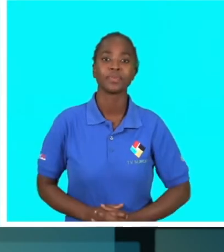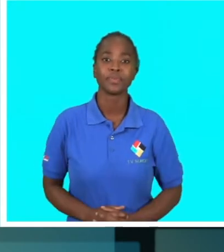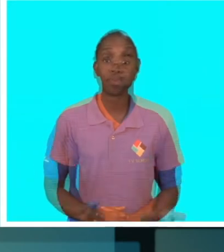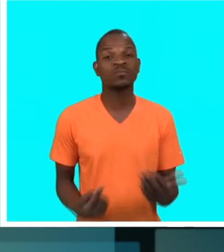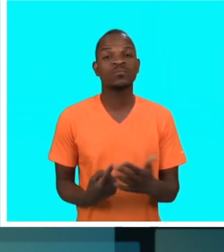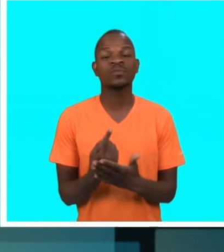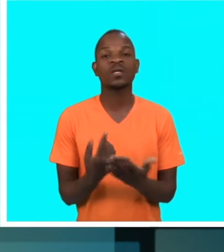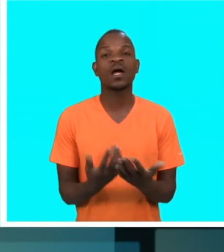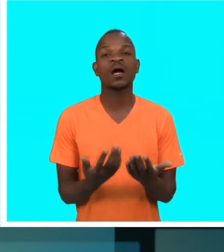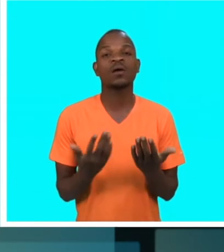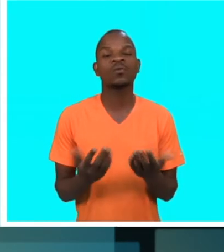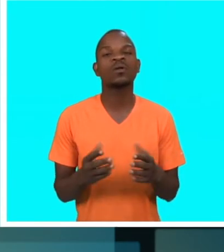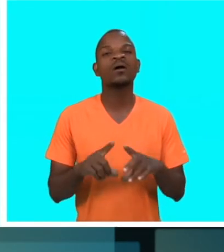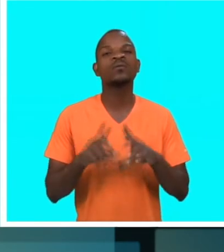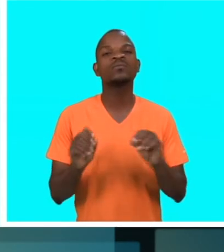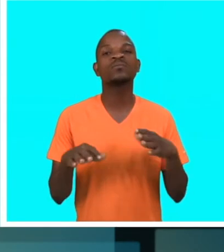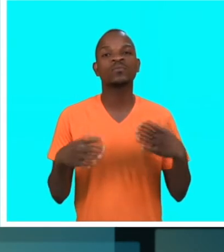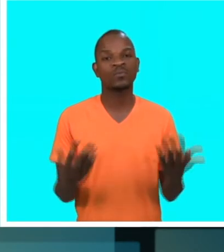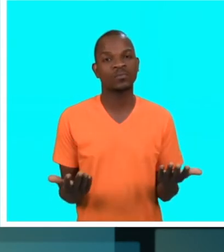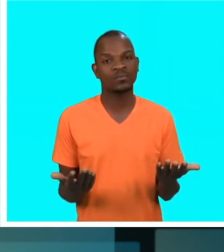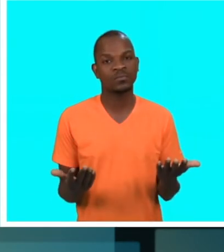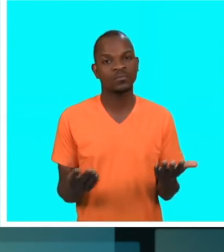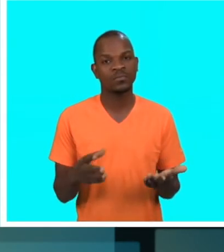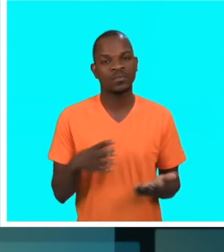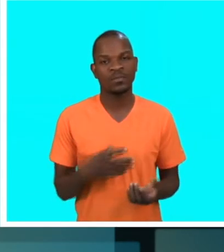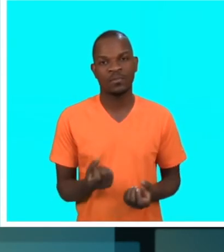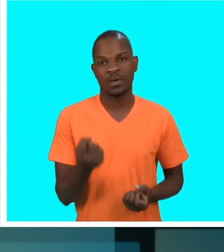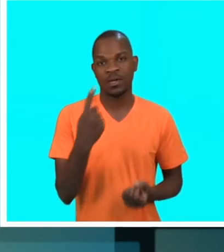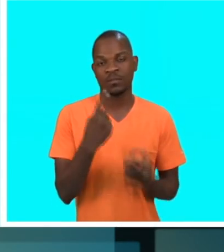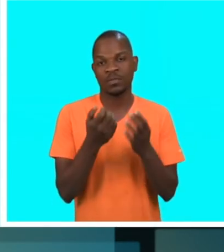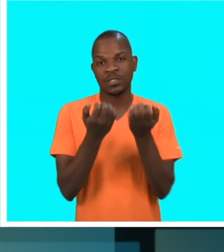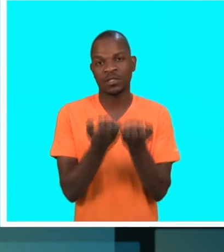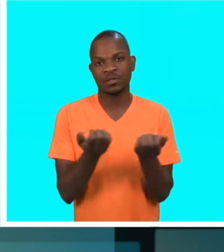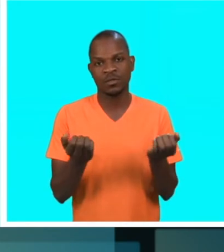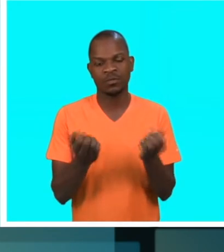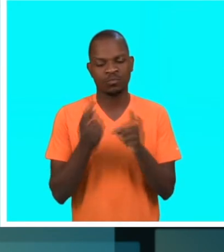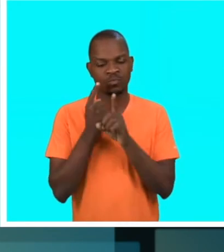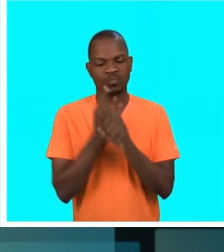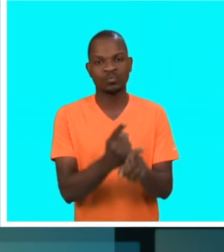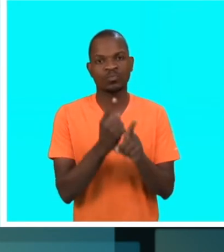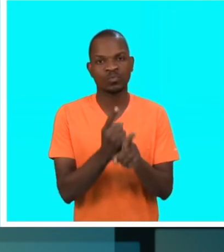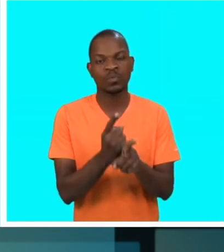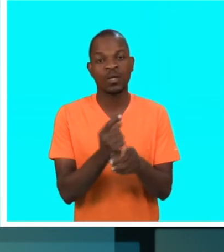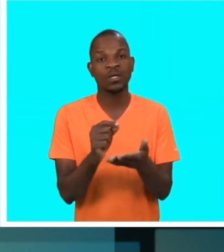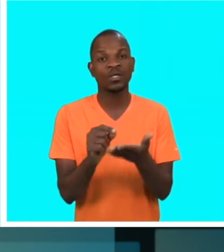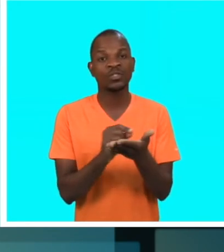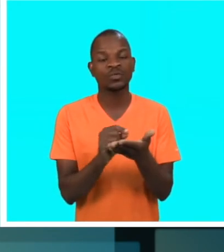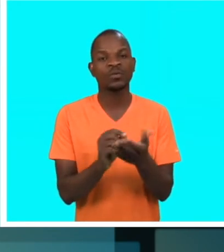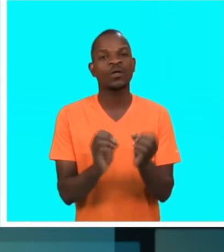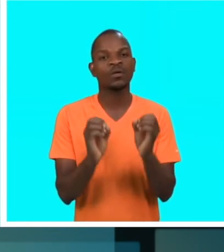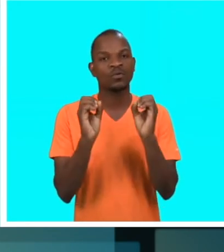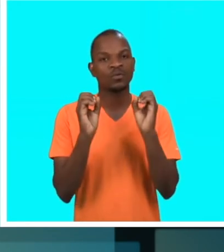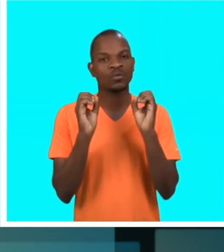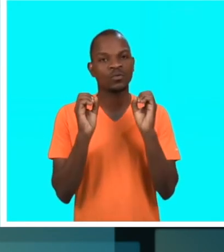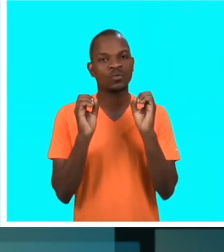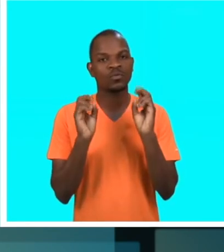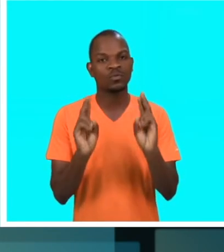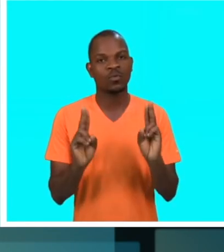O que está a acontecer atualmente é que temos crianças a frequentar em escolas